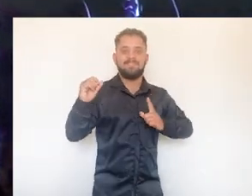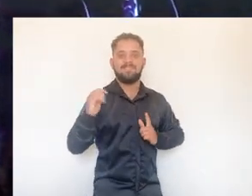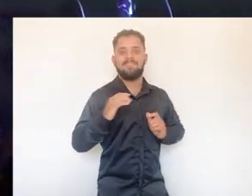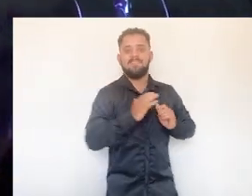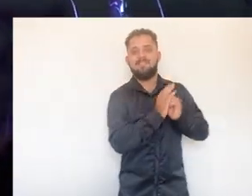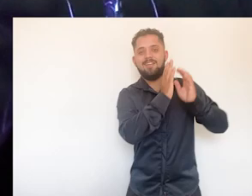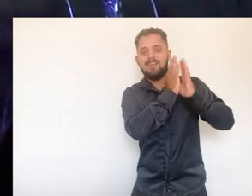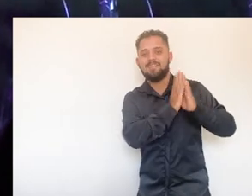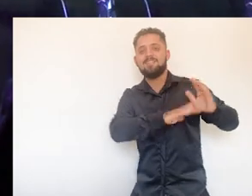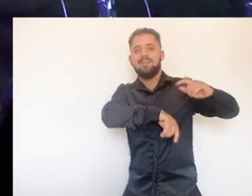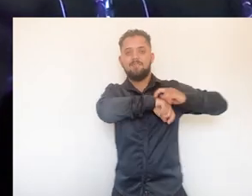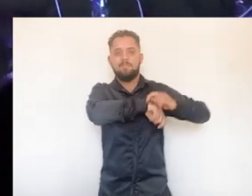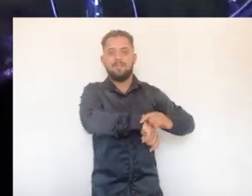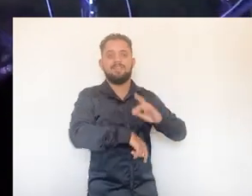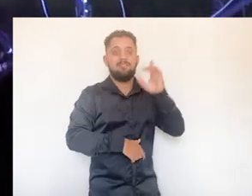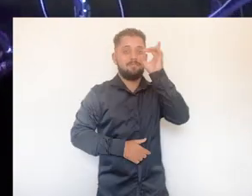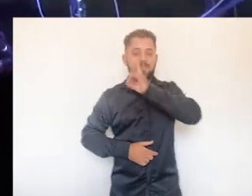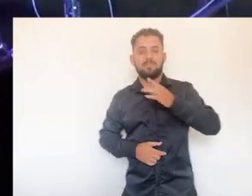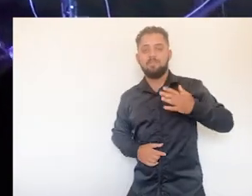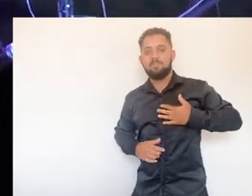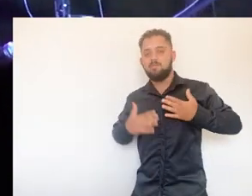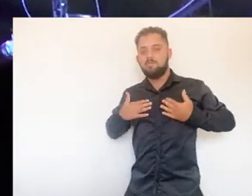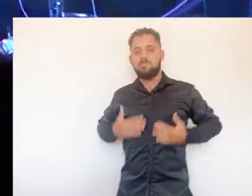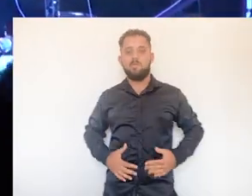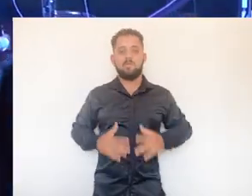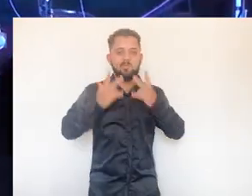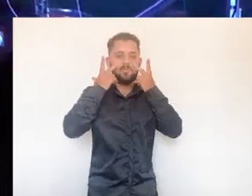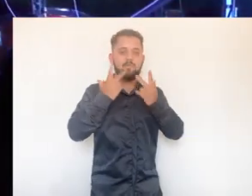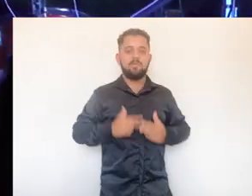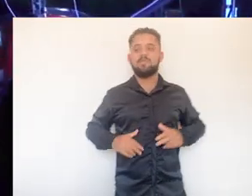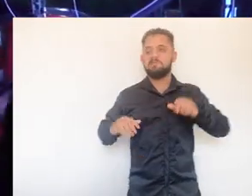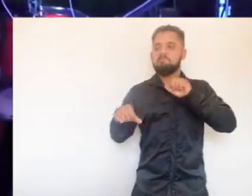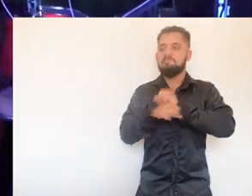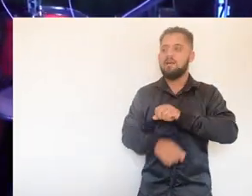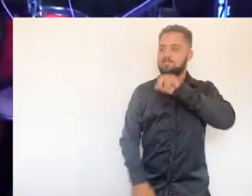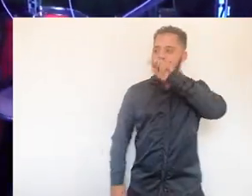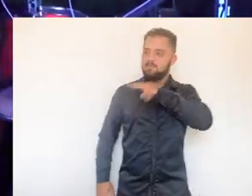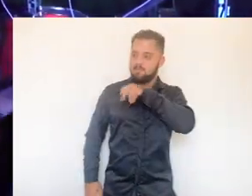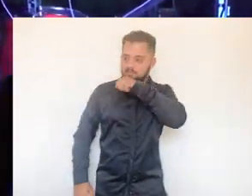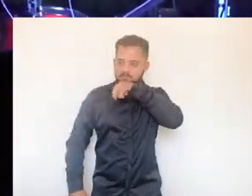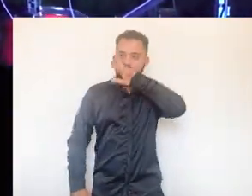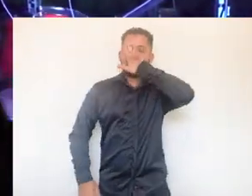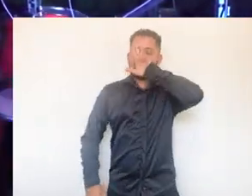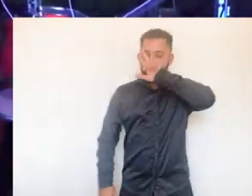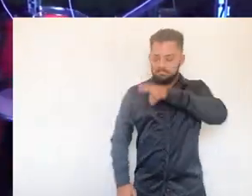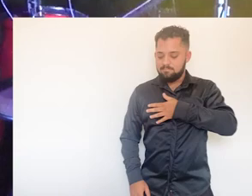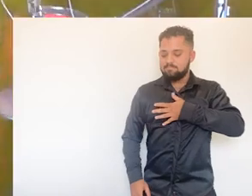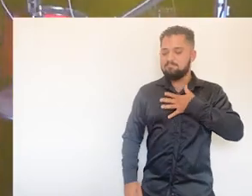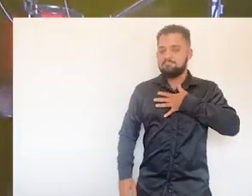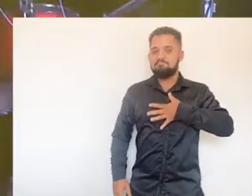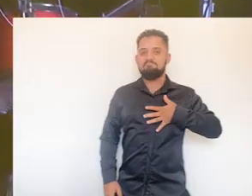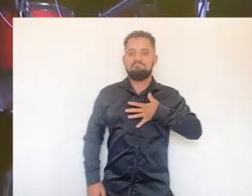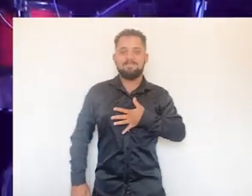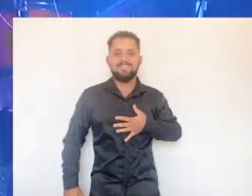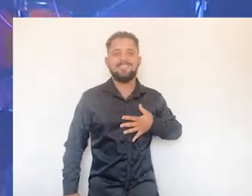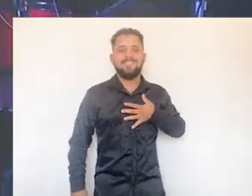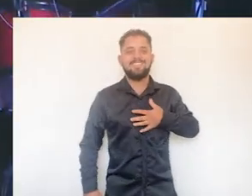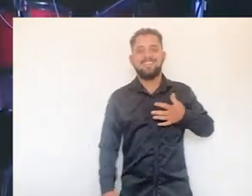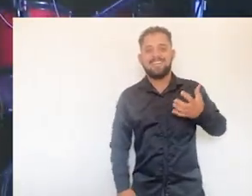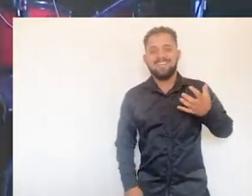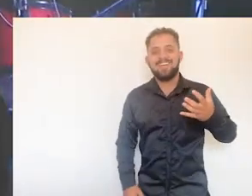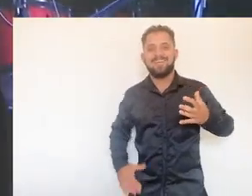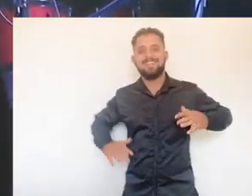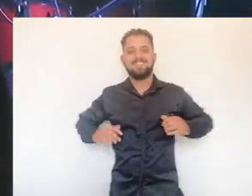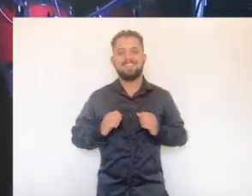reza de domingo, meu corpo extasiado, paro, olho e respiro de cima do meu tablado. Se